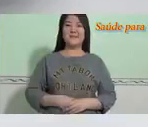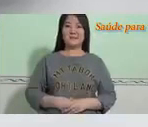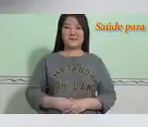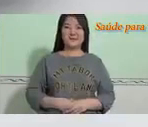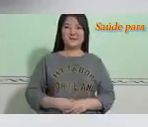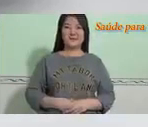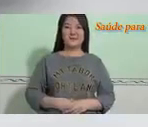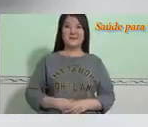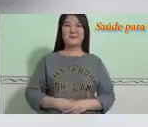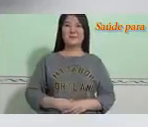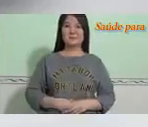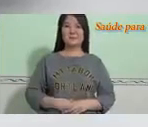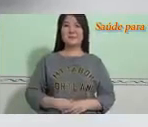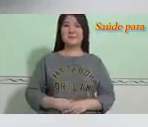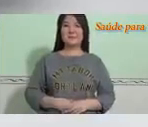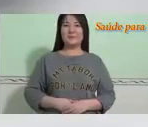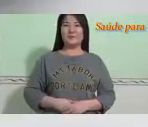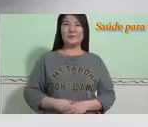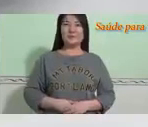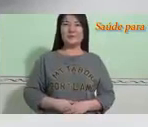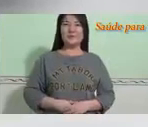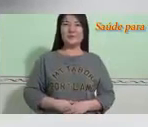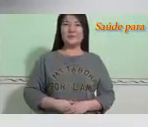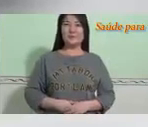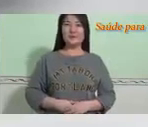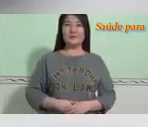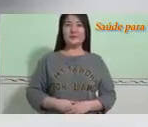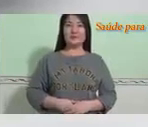DRNACOSTLAE, acento agudo,